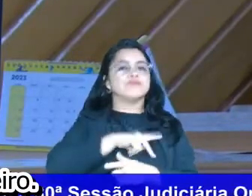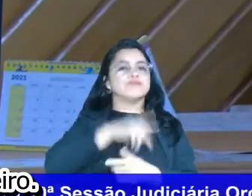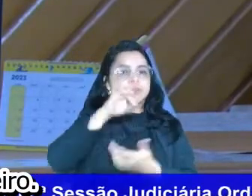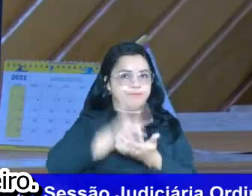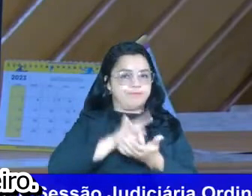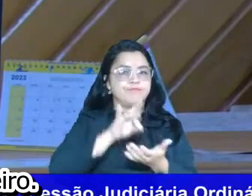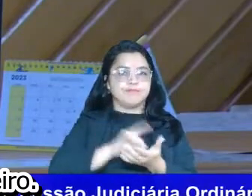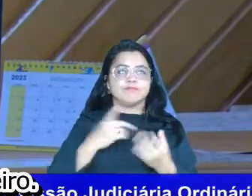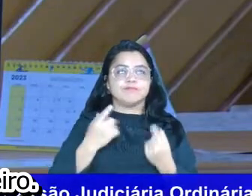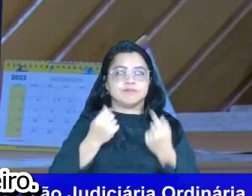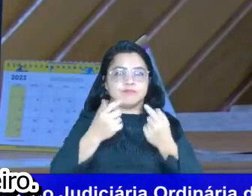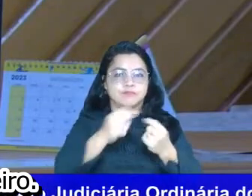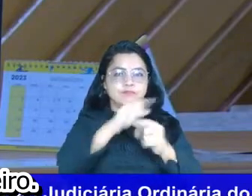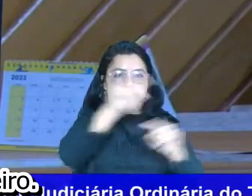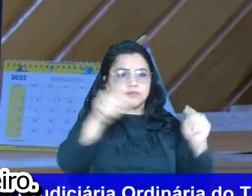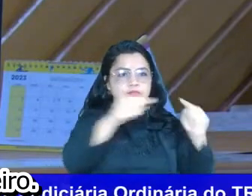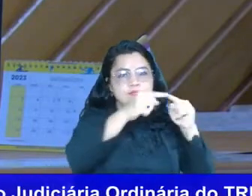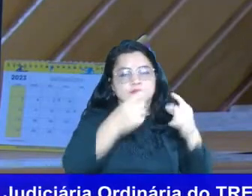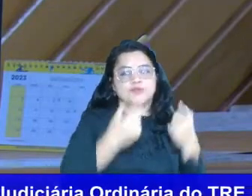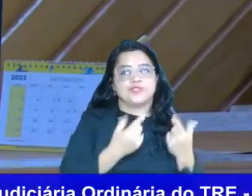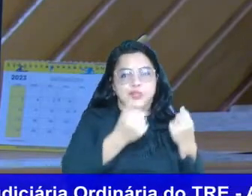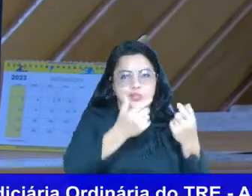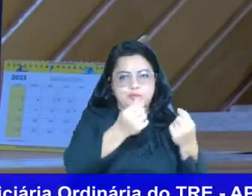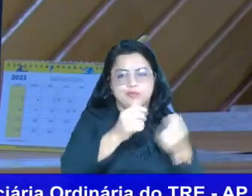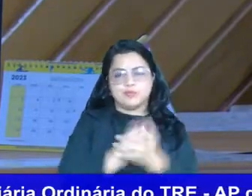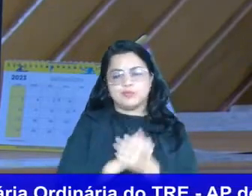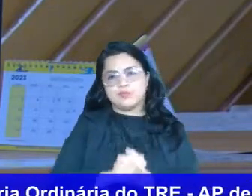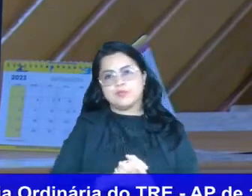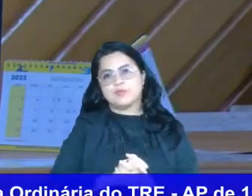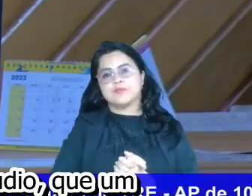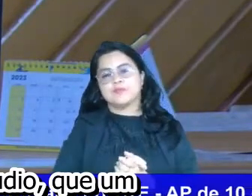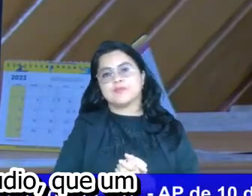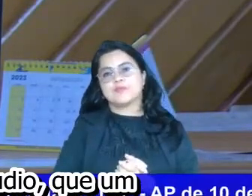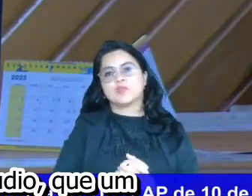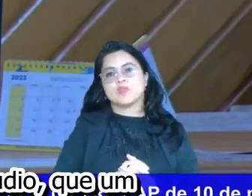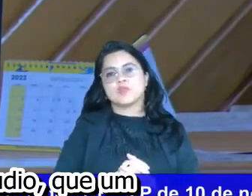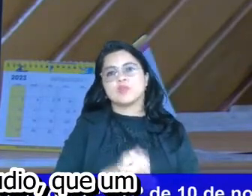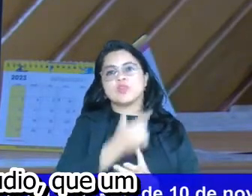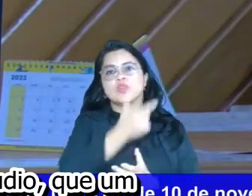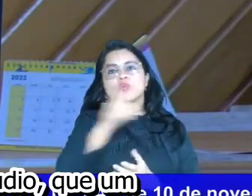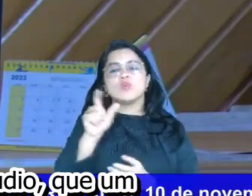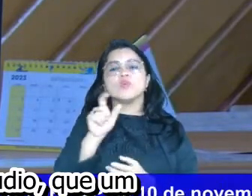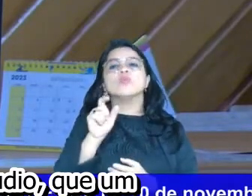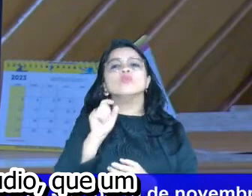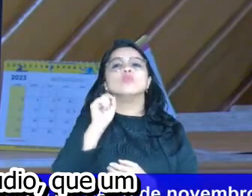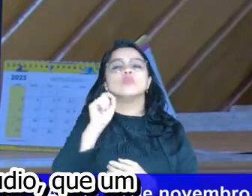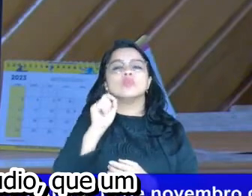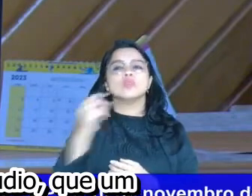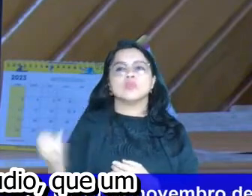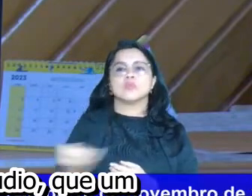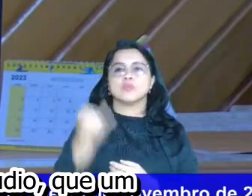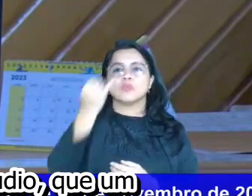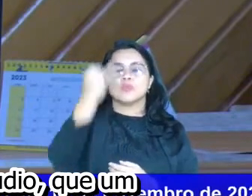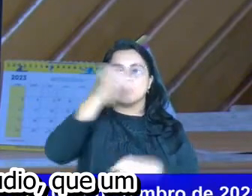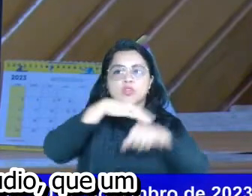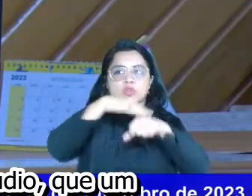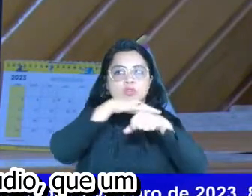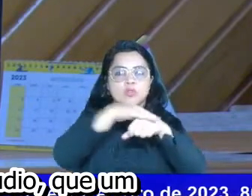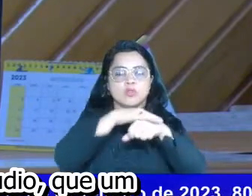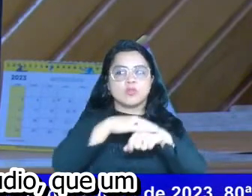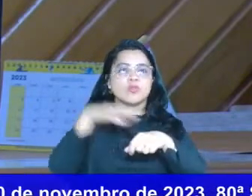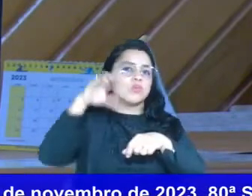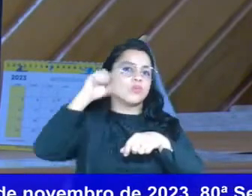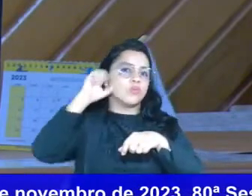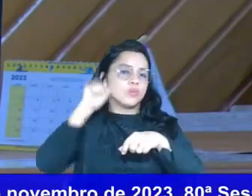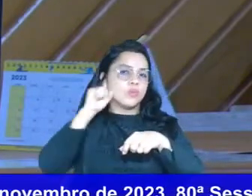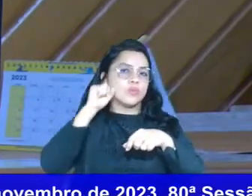valores mencionados acima são dinheiro. Outro ponto relevante nessa conversa é o seguinte áudio,